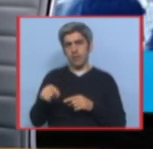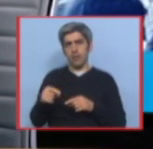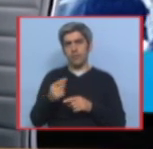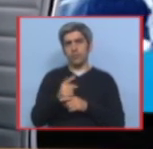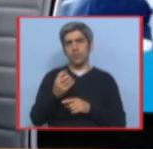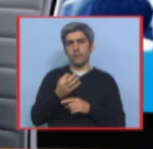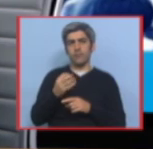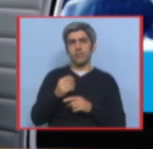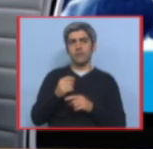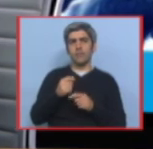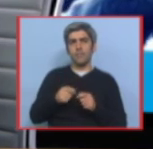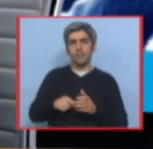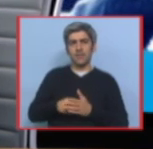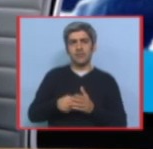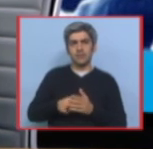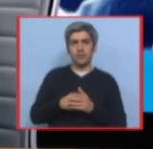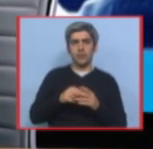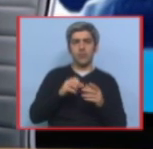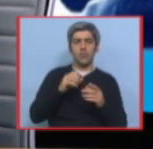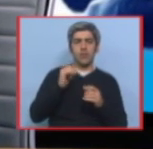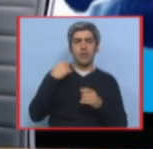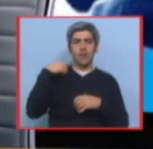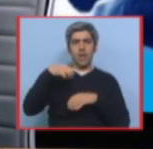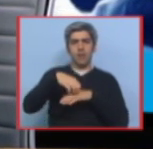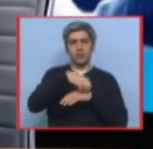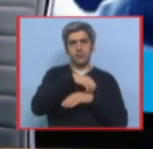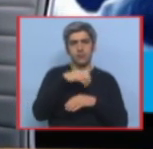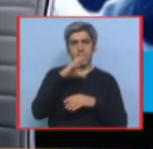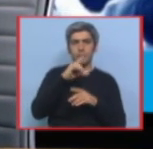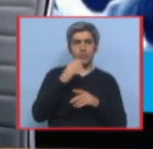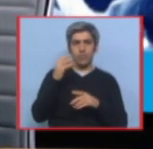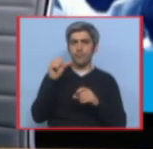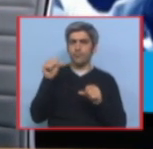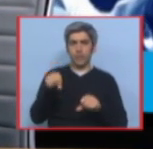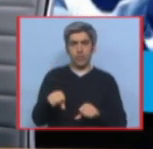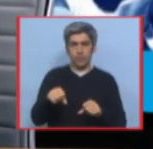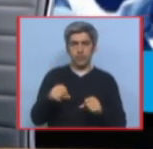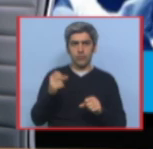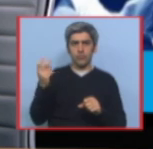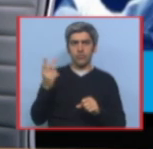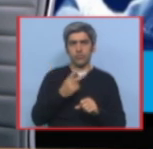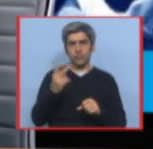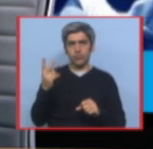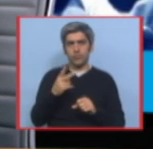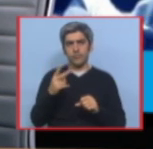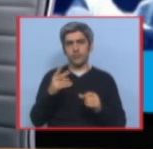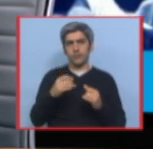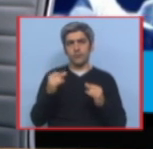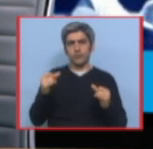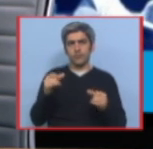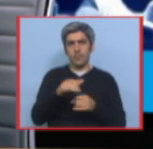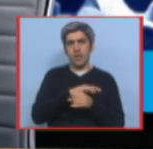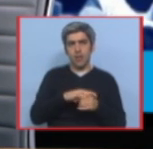facto temos uma pressão imobiliária muito grande em Lisboa e Porto. Estes dois concelhos, ou mais alargados, a